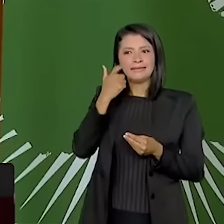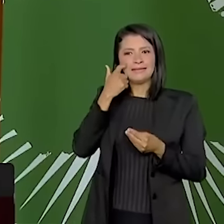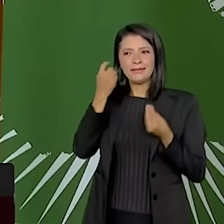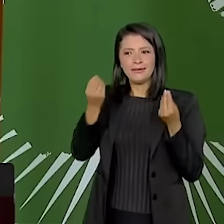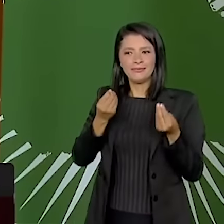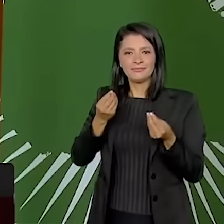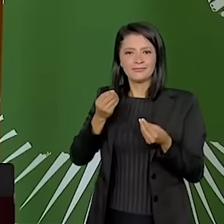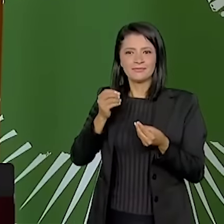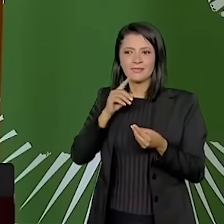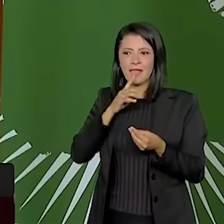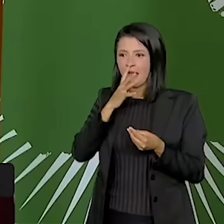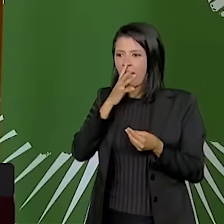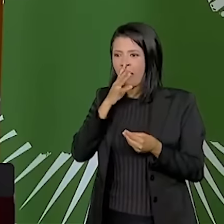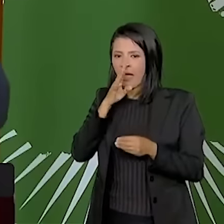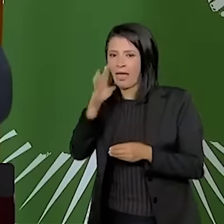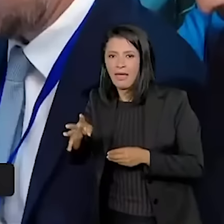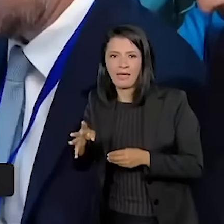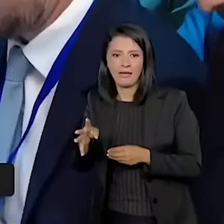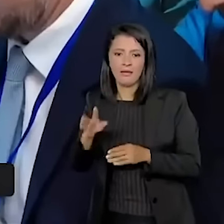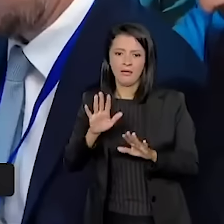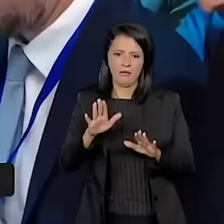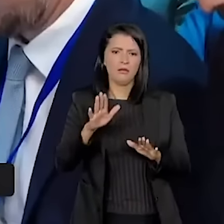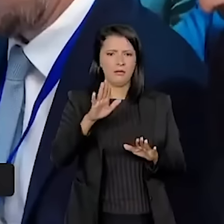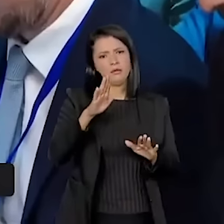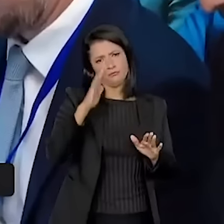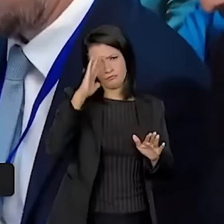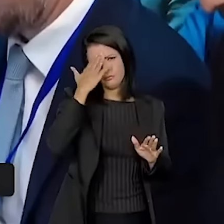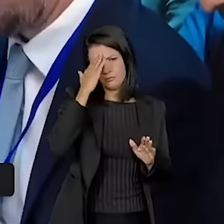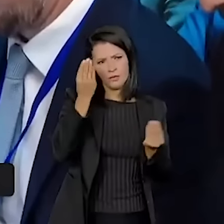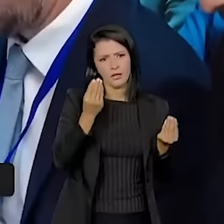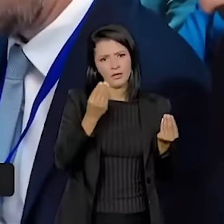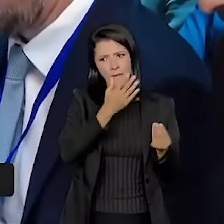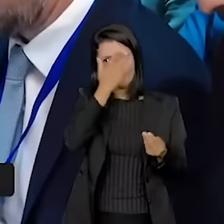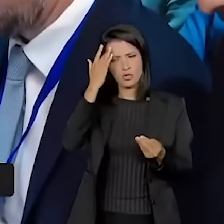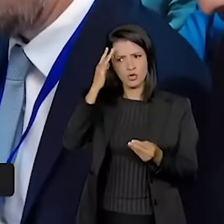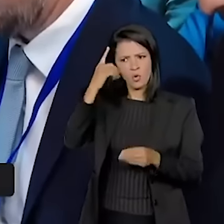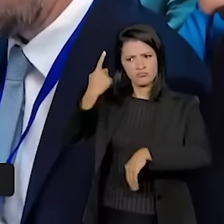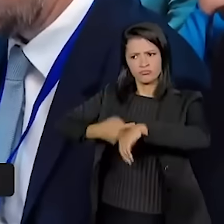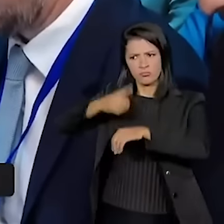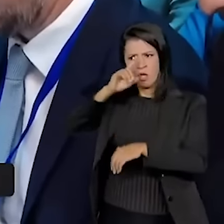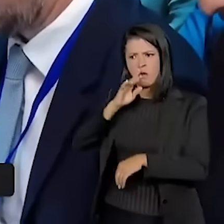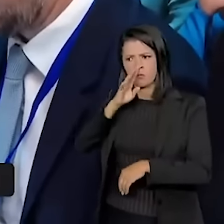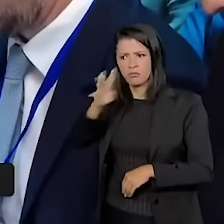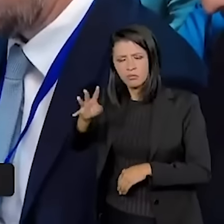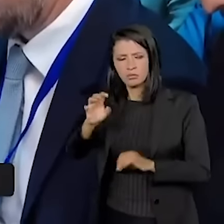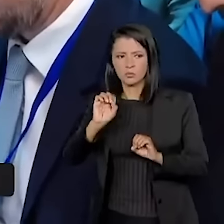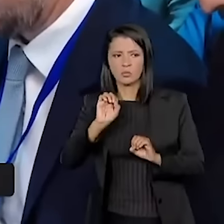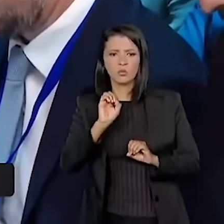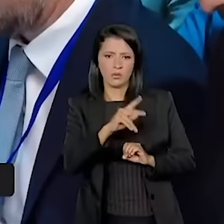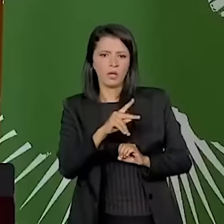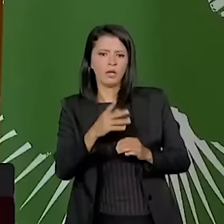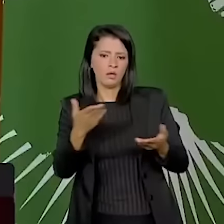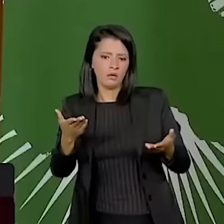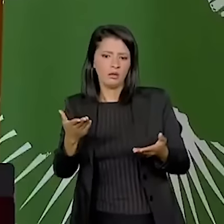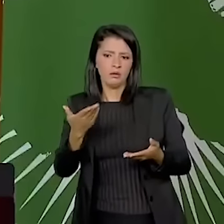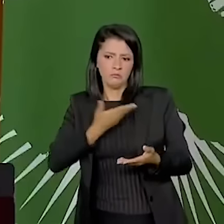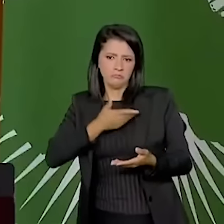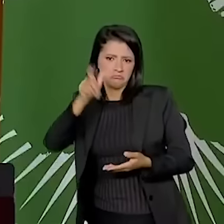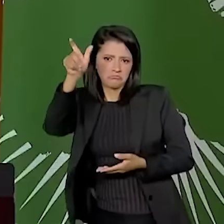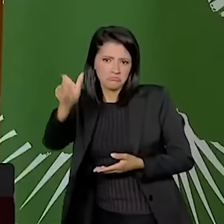Sabe? Eu até compreendo os interesses de quem acusa imediatamente, foi fulano, mas não é o meu